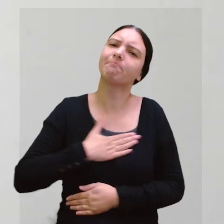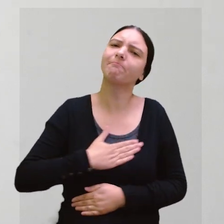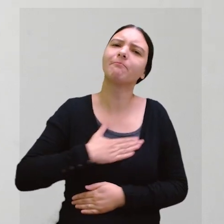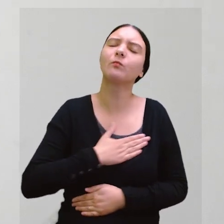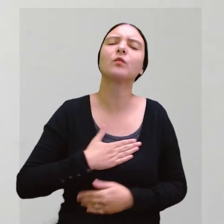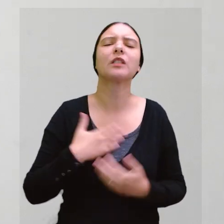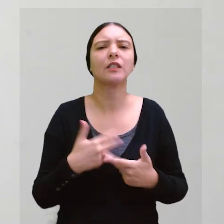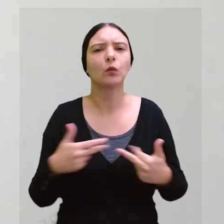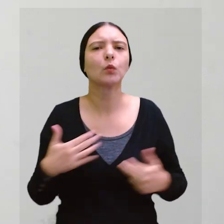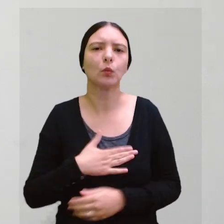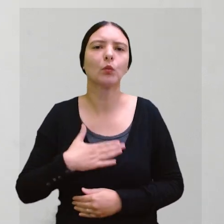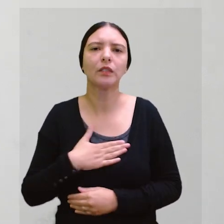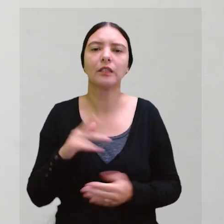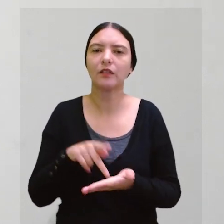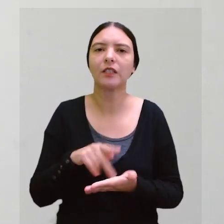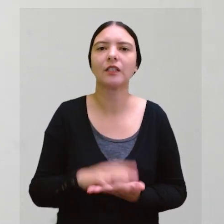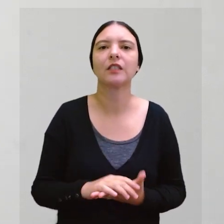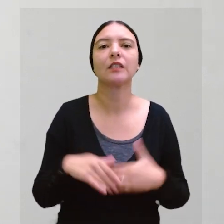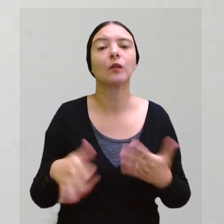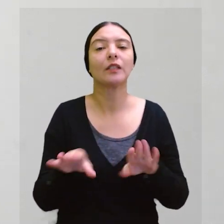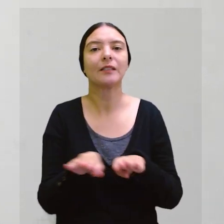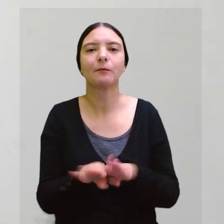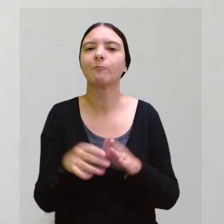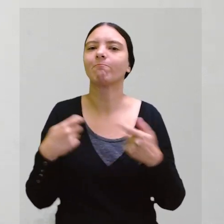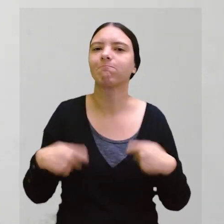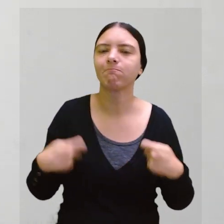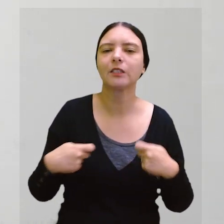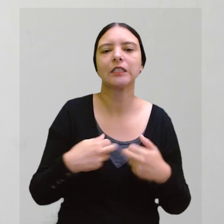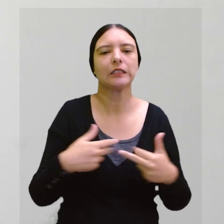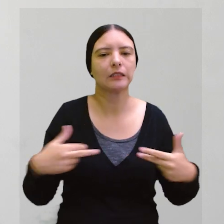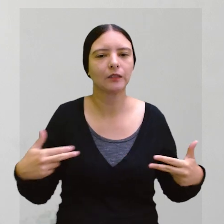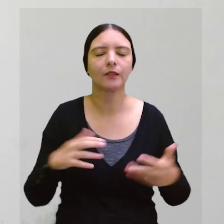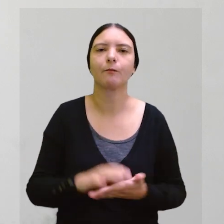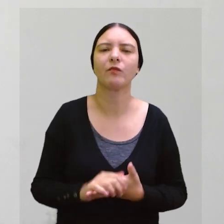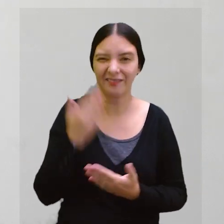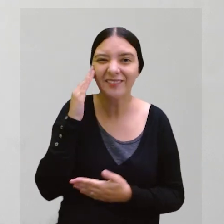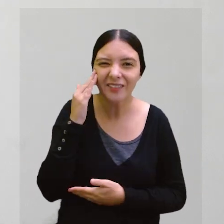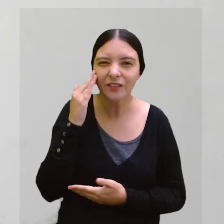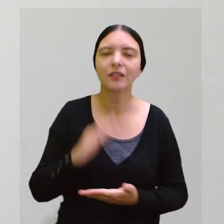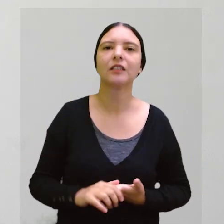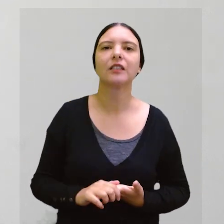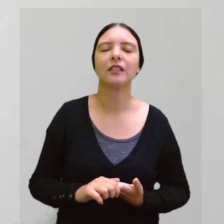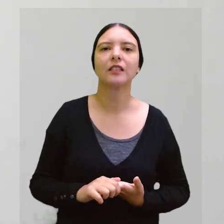gostar das coisas, de fato. Então, tem alguma coisa também de uma necessidade dessas coisas. Entende?